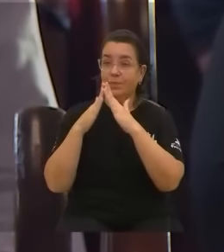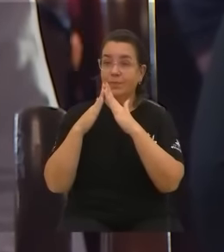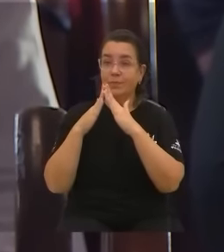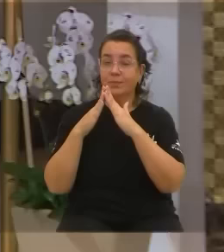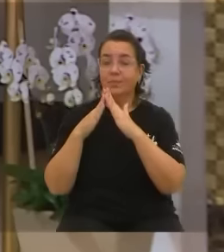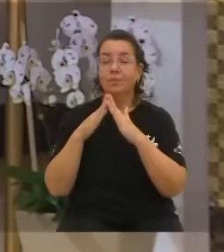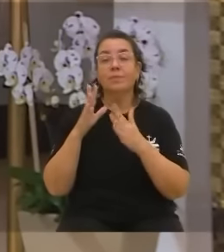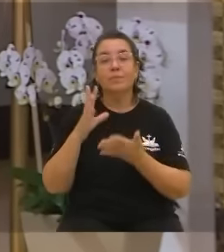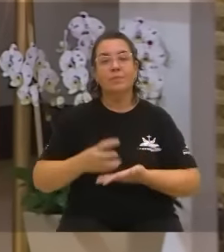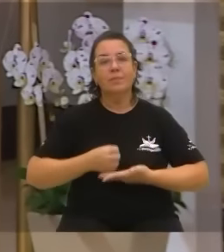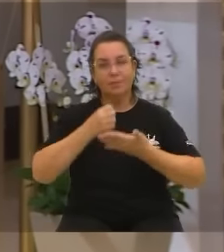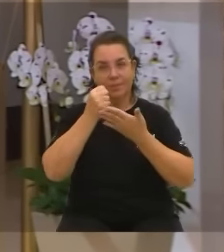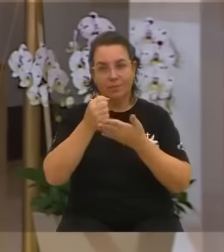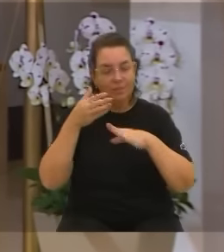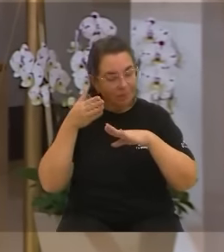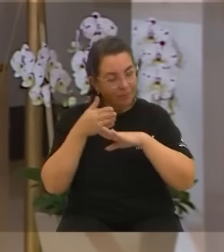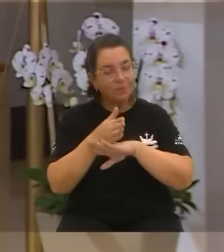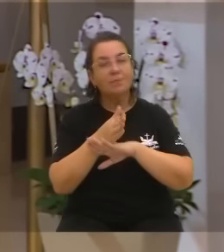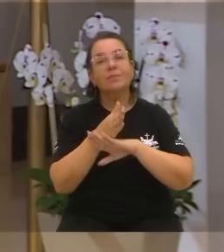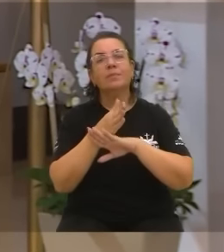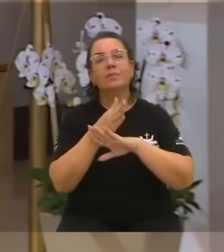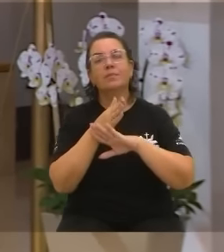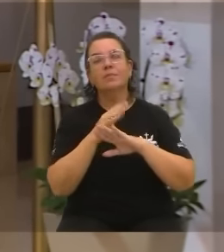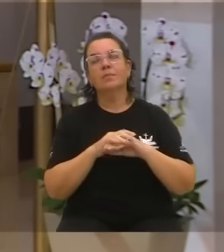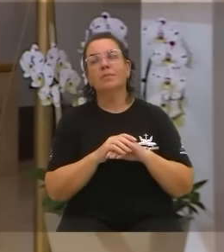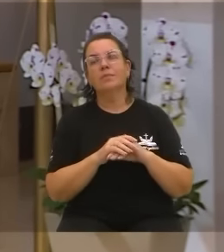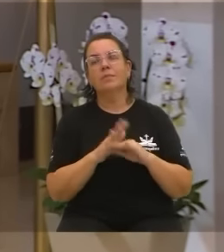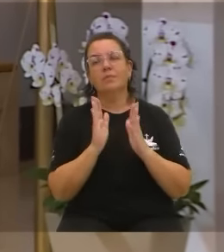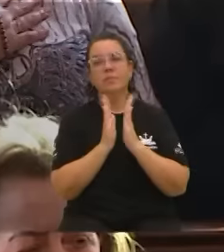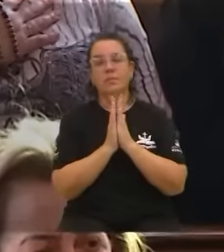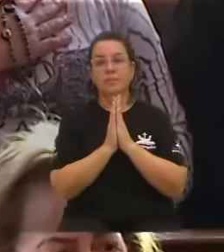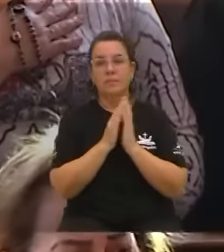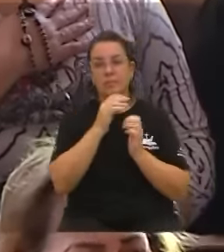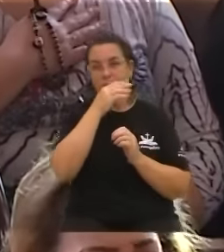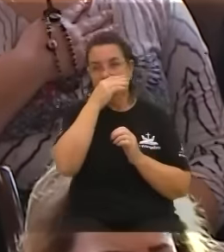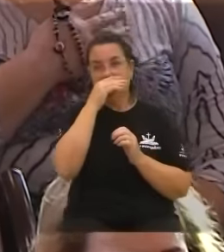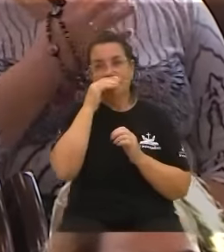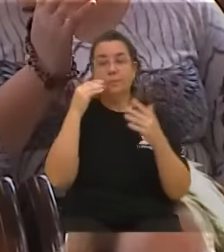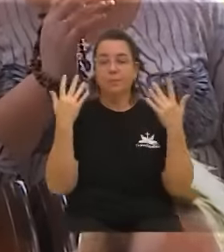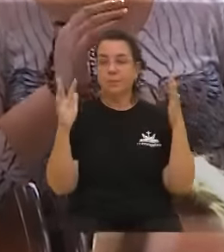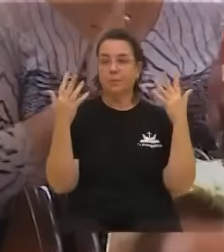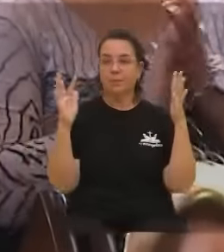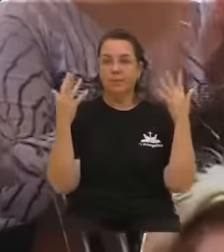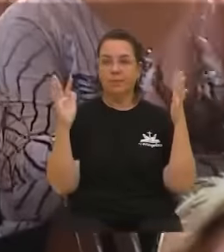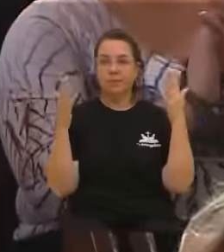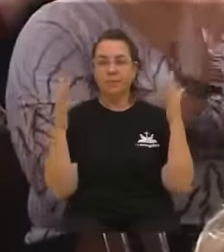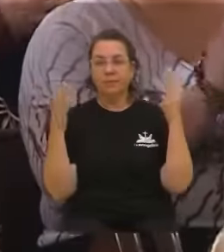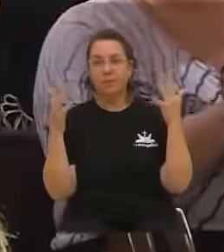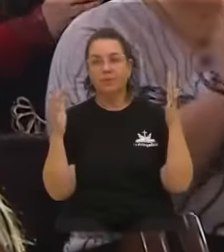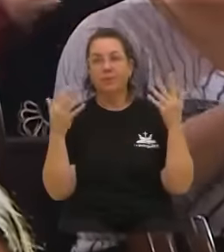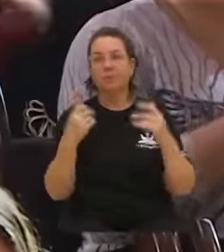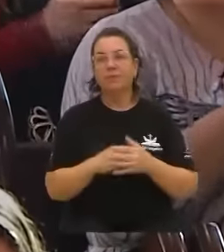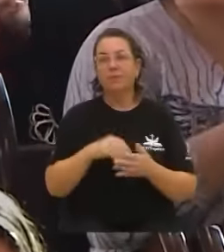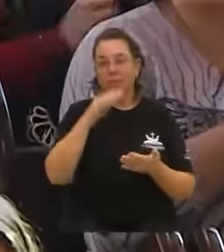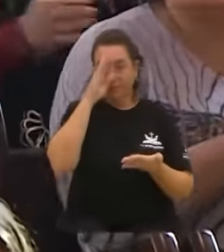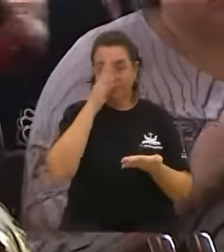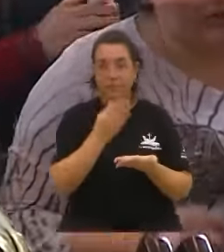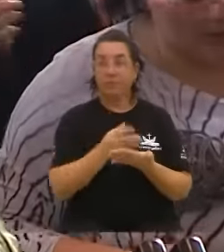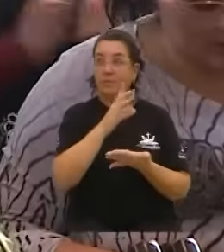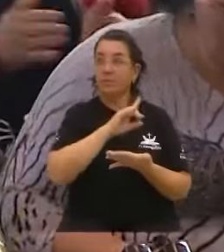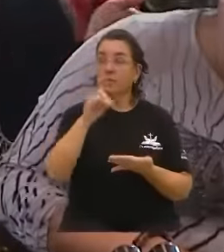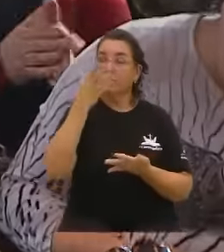casa. Que a salvação entre. Que a salvação entre. Amém. Amém. Uma salva de palmas para Jesus. Creio